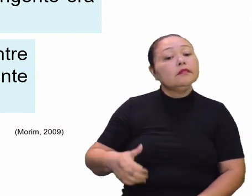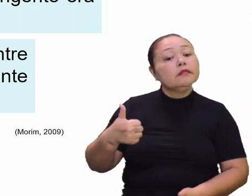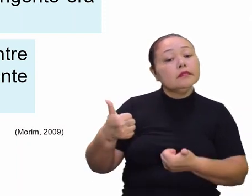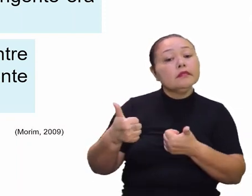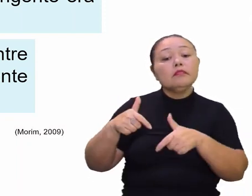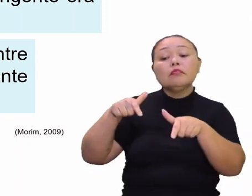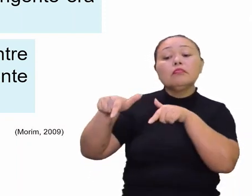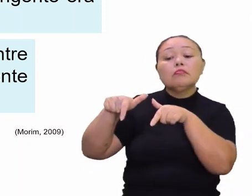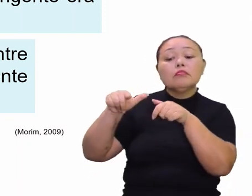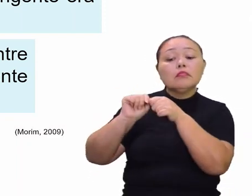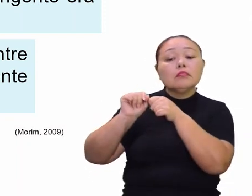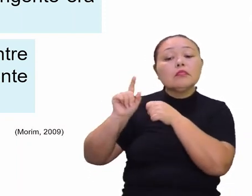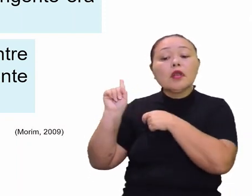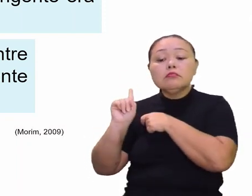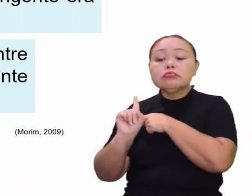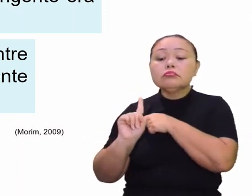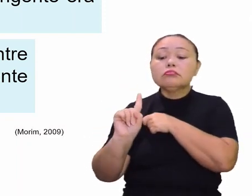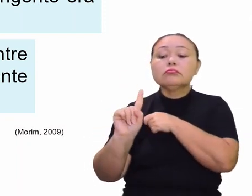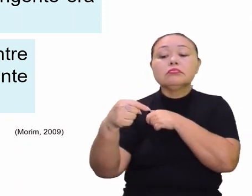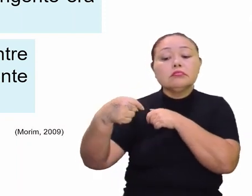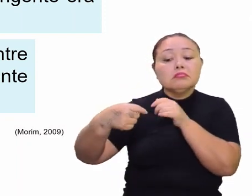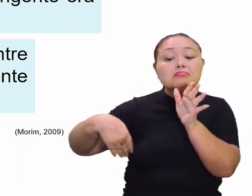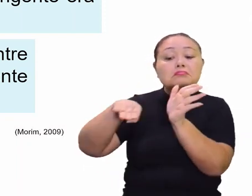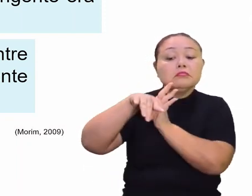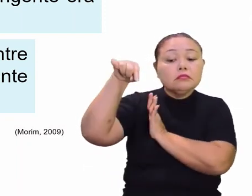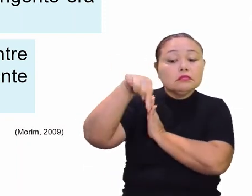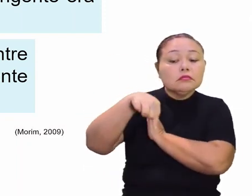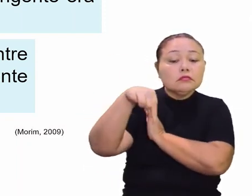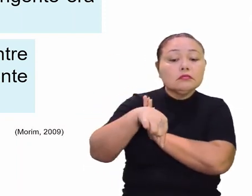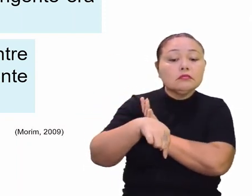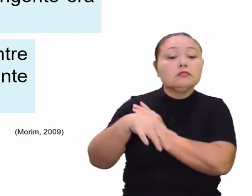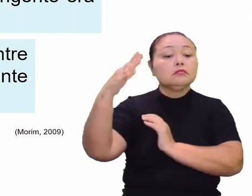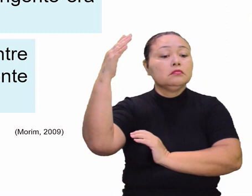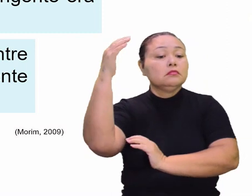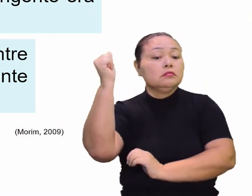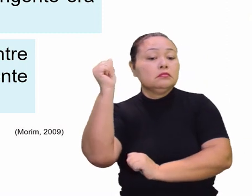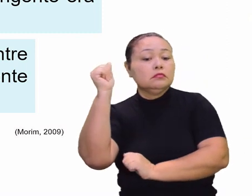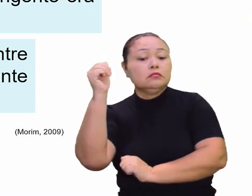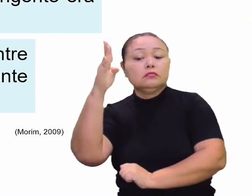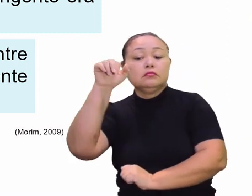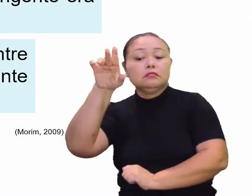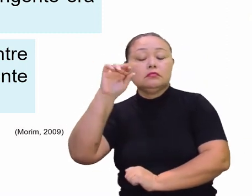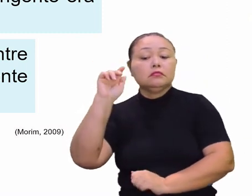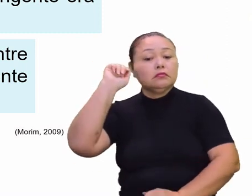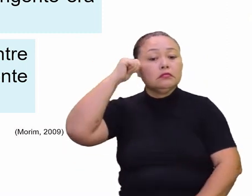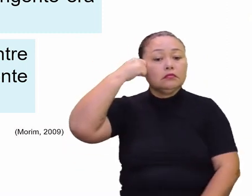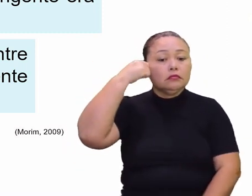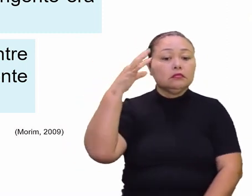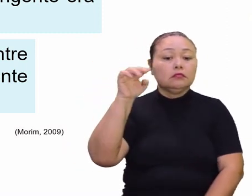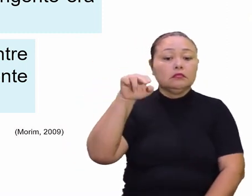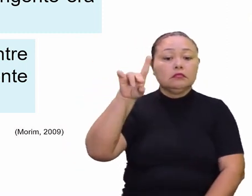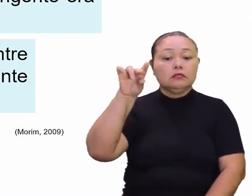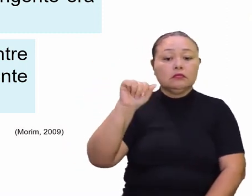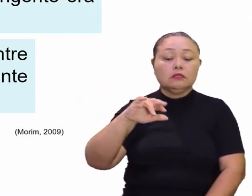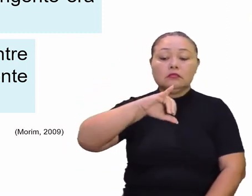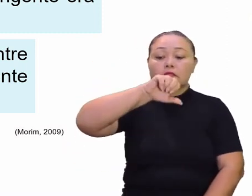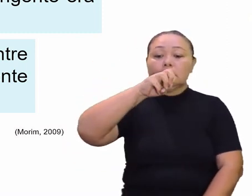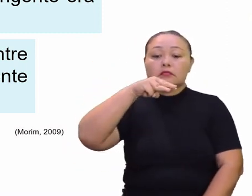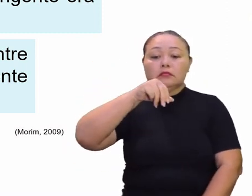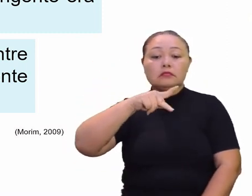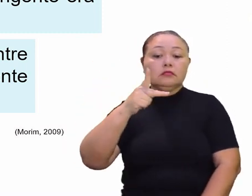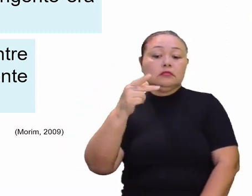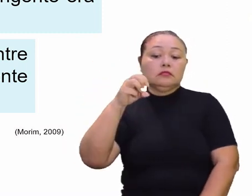Beleza, e quem eram os trabalhadores que vieram para cá? Espanhóis, barbadianos,